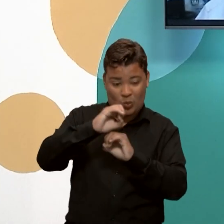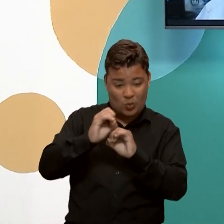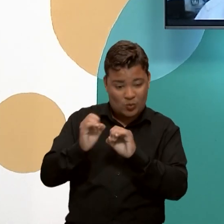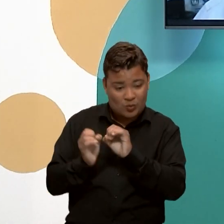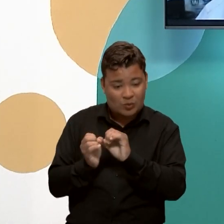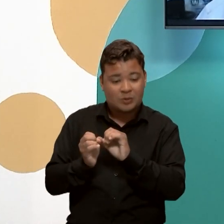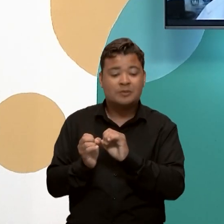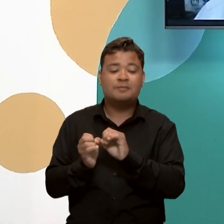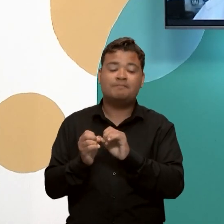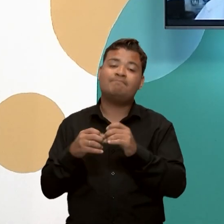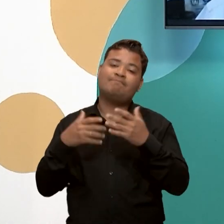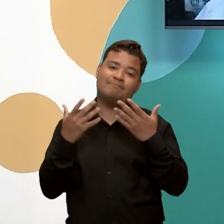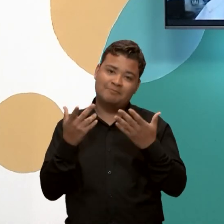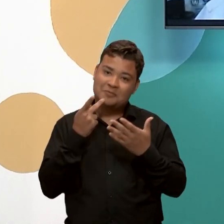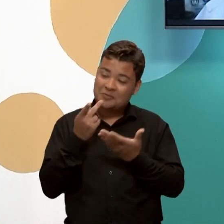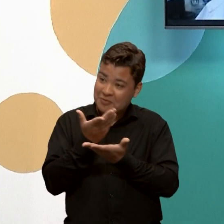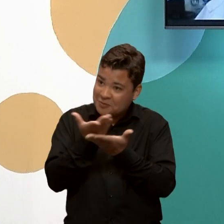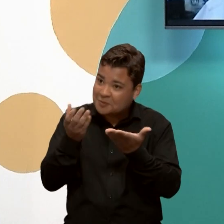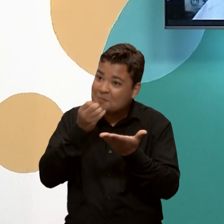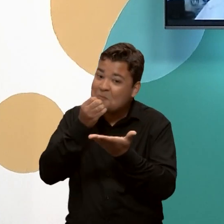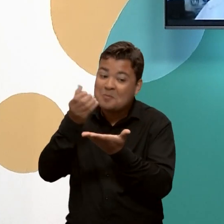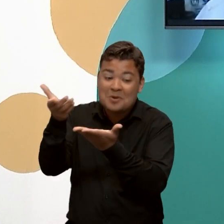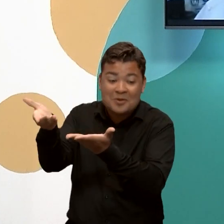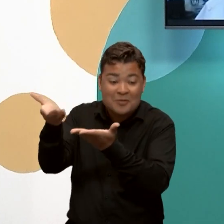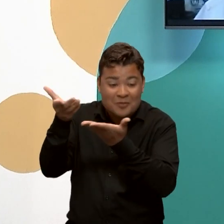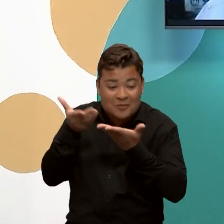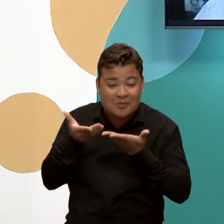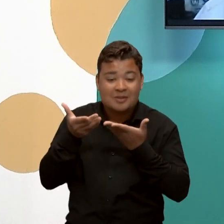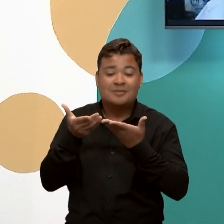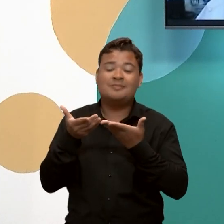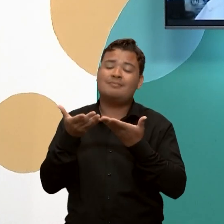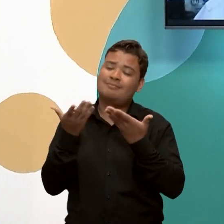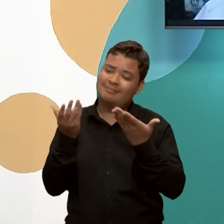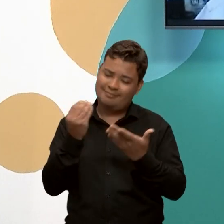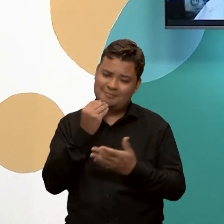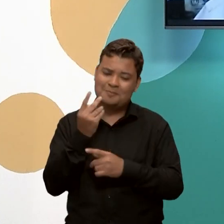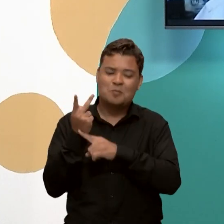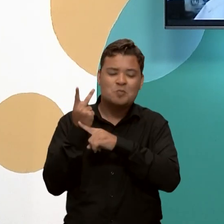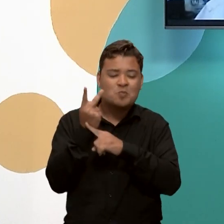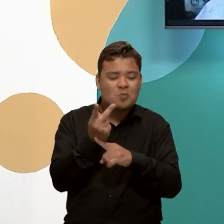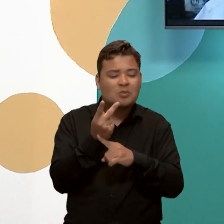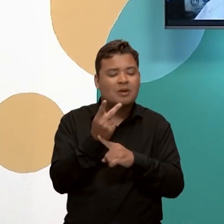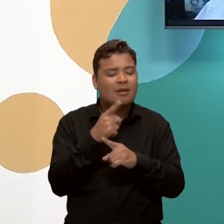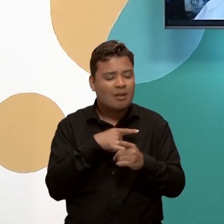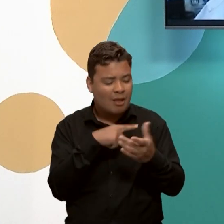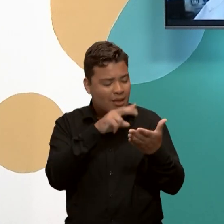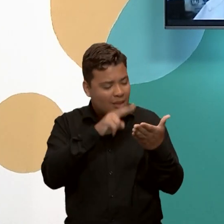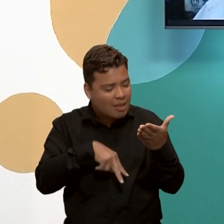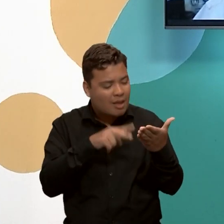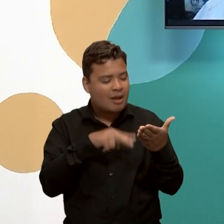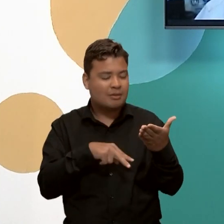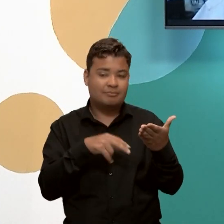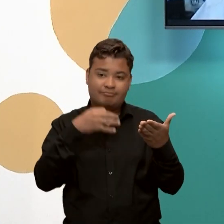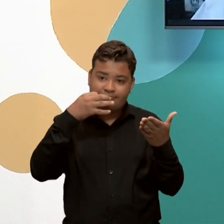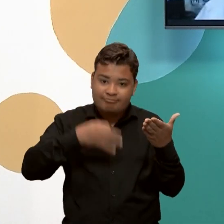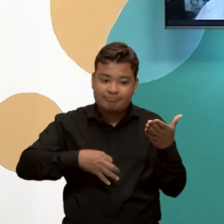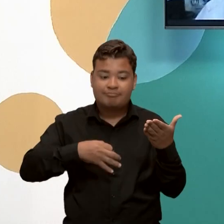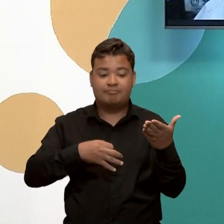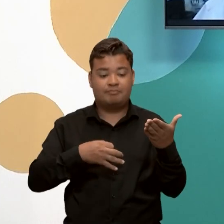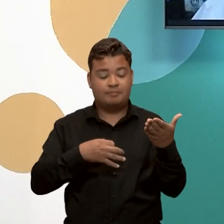gente quer dizer para vocês, sejam bem-vindos e procure olhar com carinho, ler o edital,